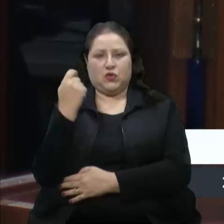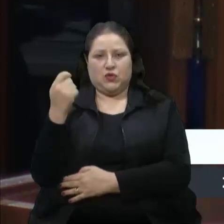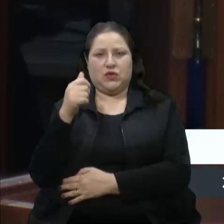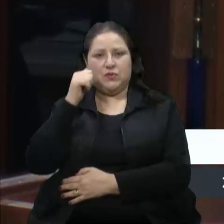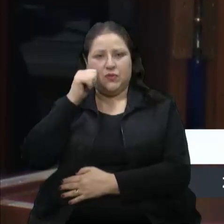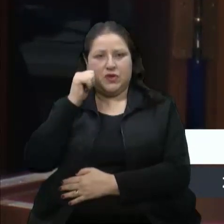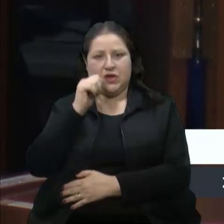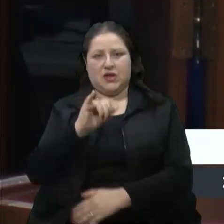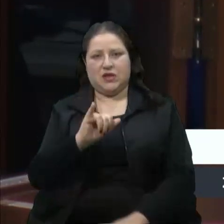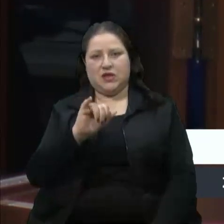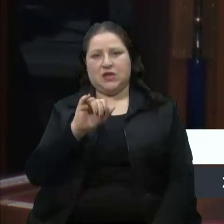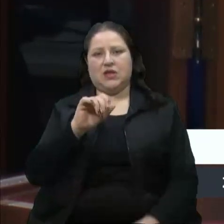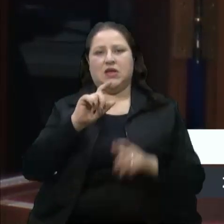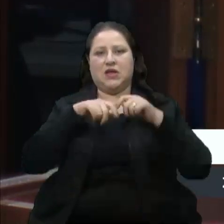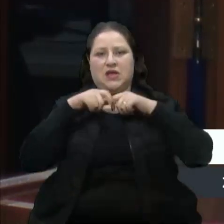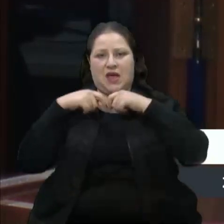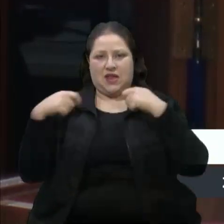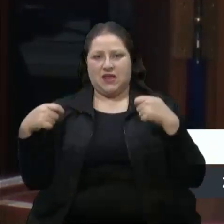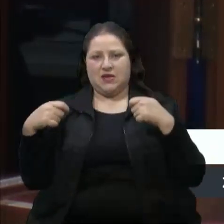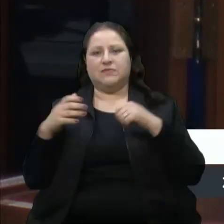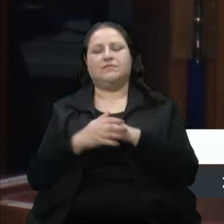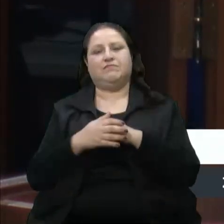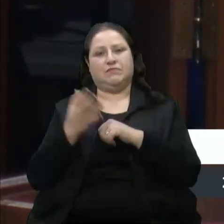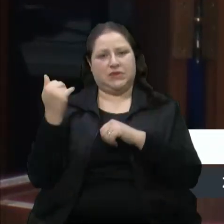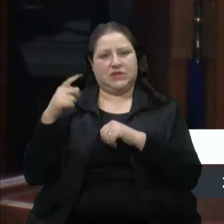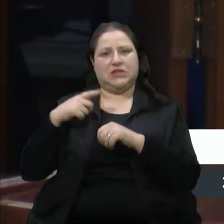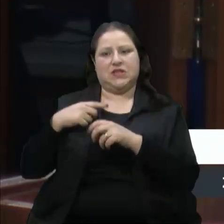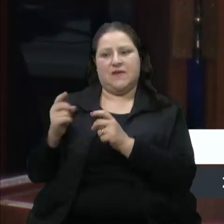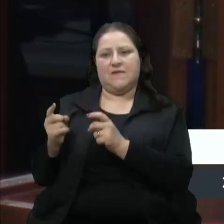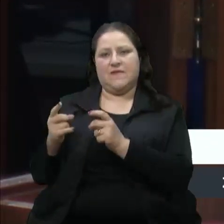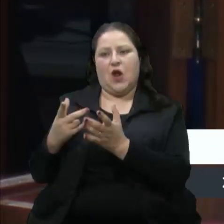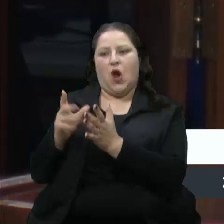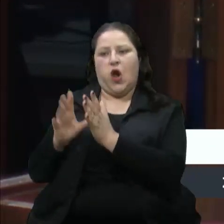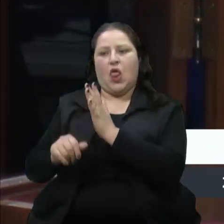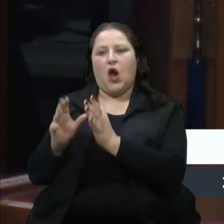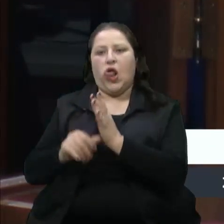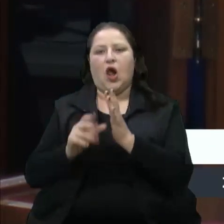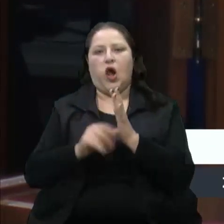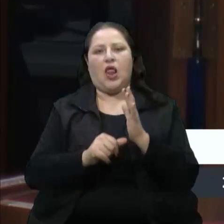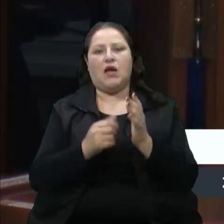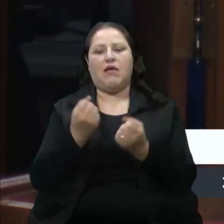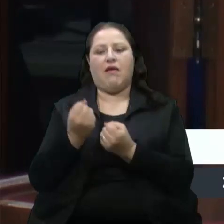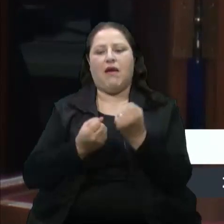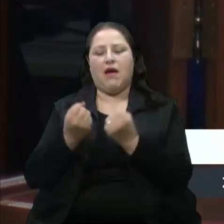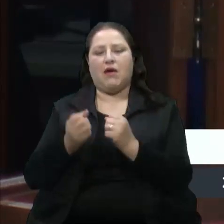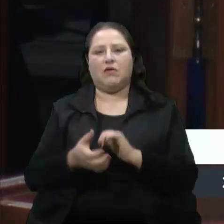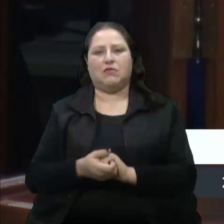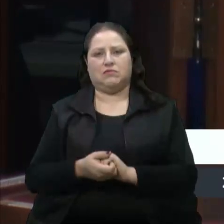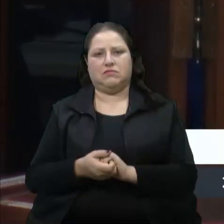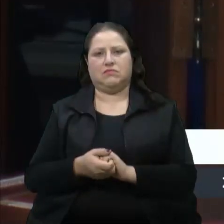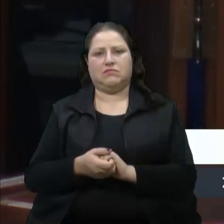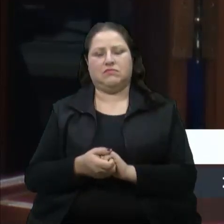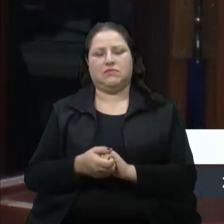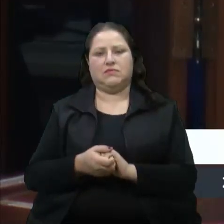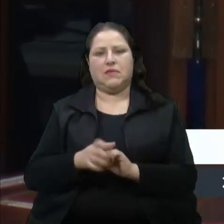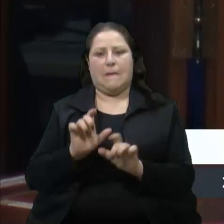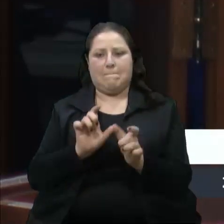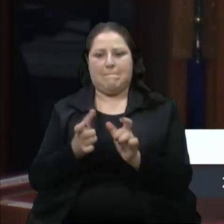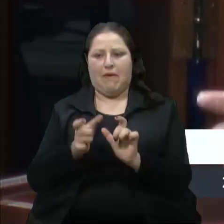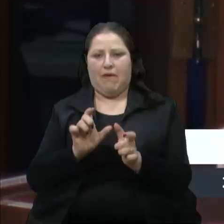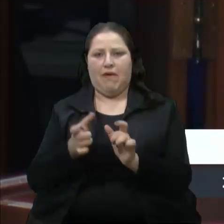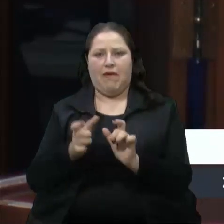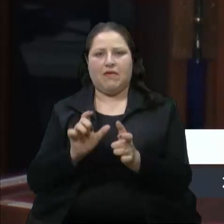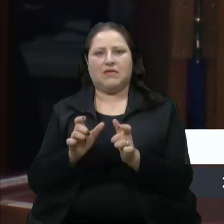onde nós tínhamos um roubo muito grande, um furto muito grande, roubo de veículos. E aí era a comercialização das peças, até pelos